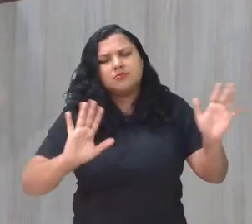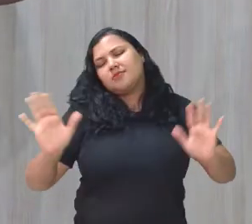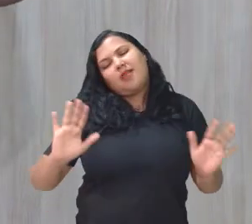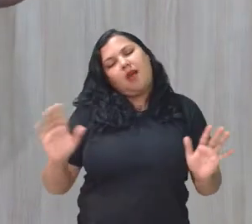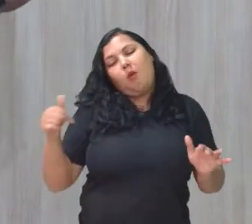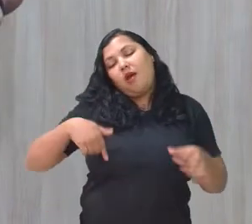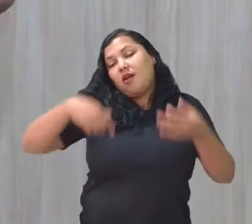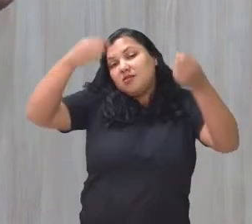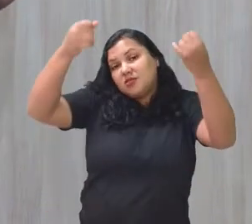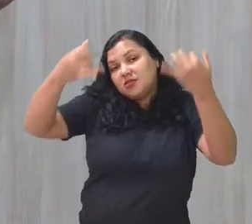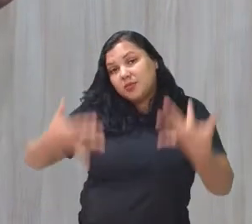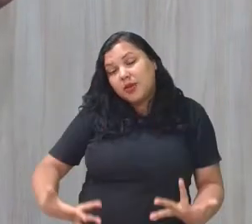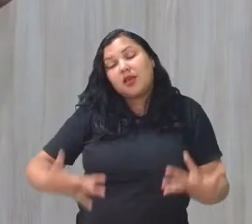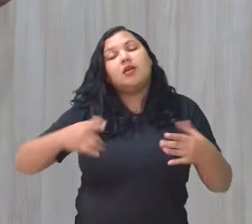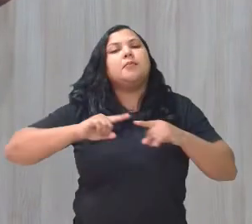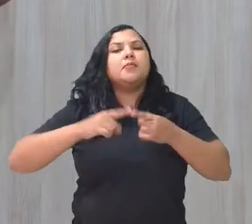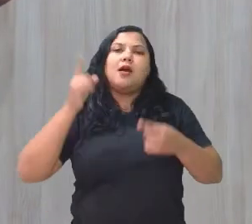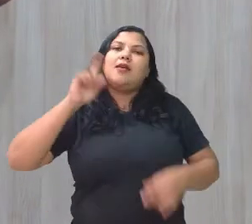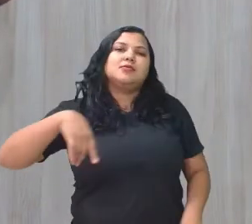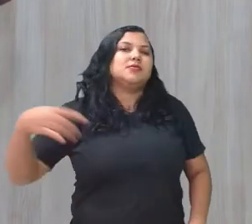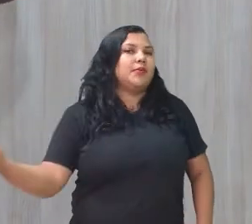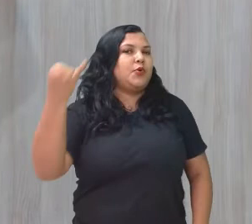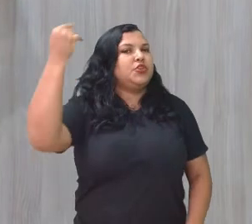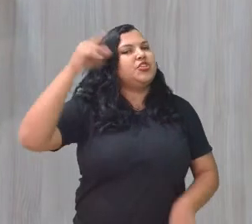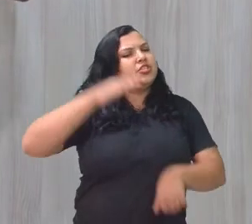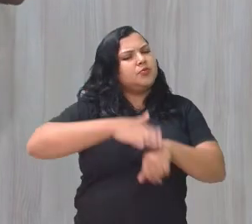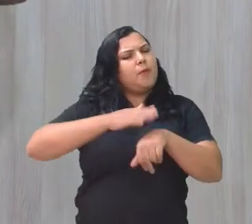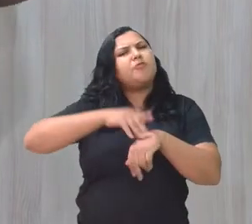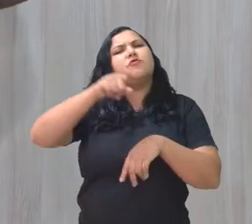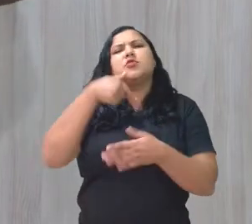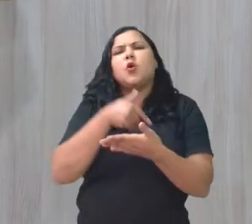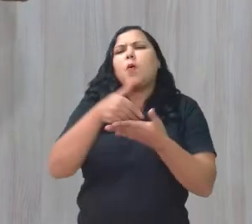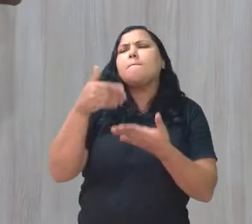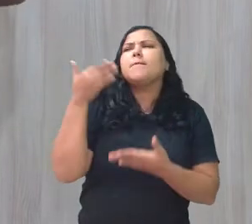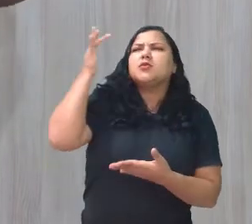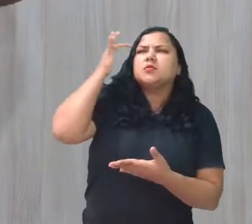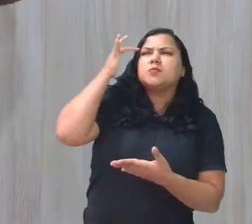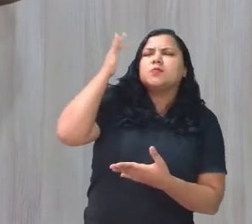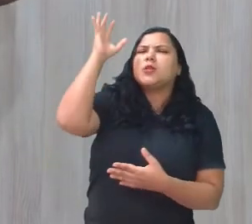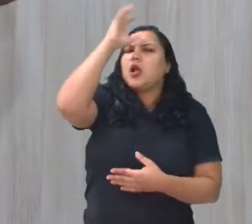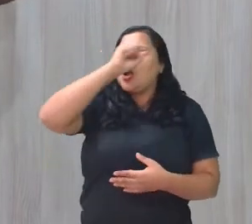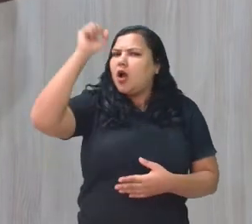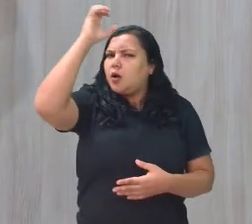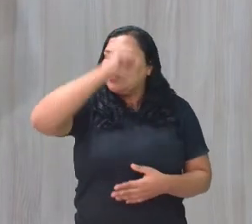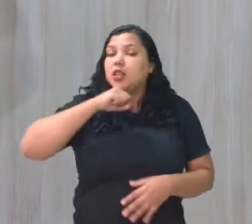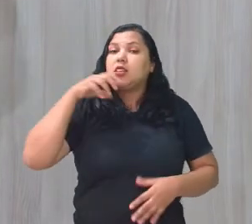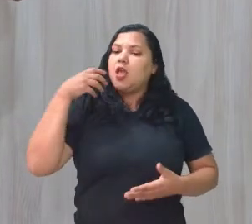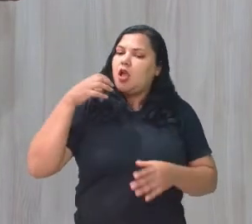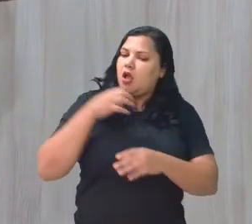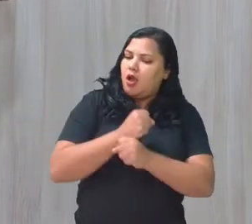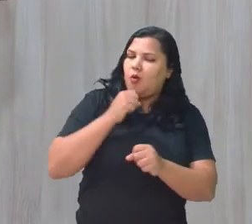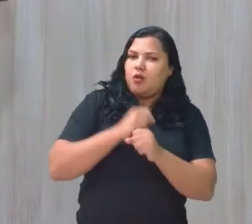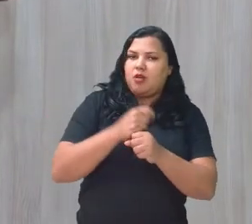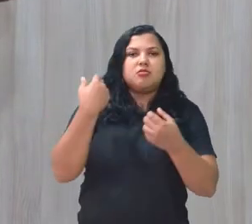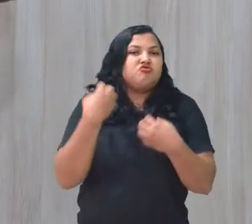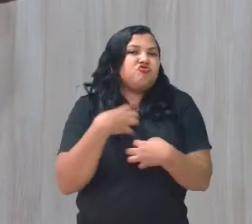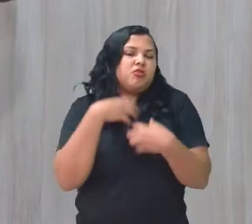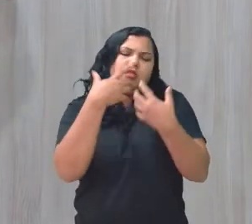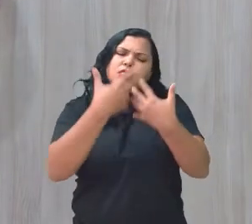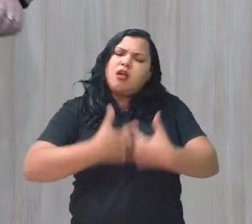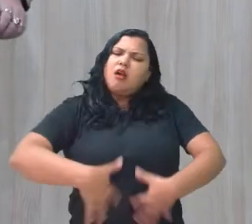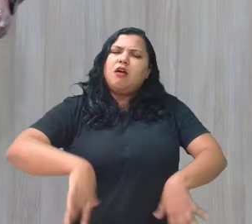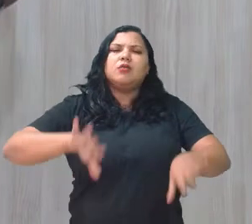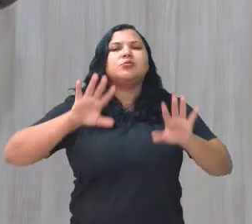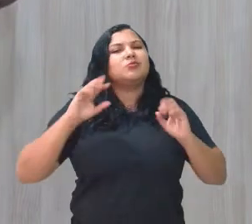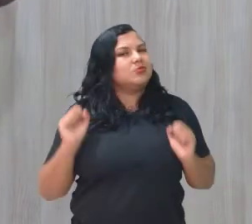aula explicando, mas é importante que nesse primeiro momento você comece a fazer dessa forma e você naturalmente vai deixando